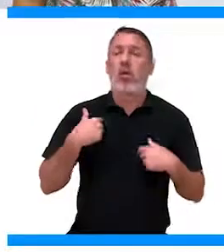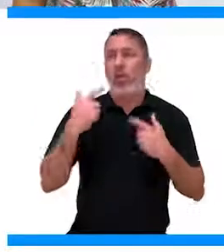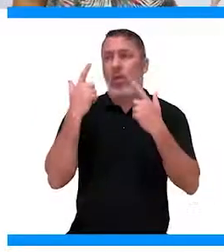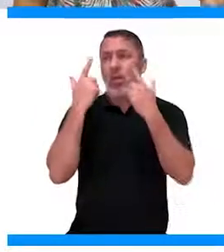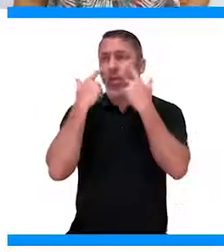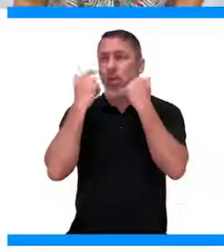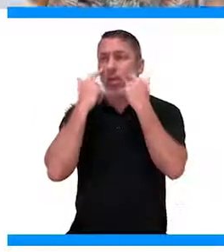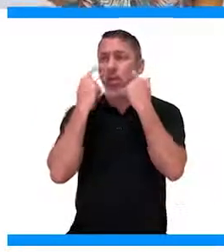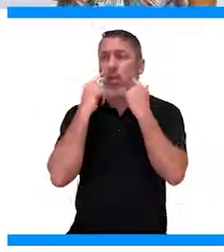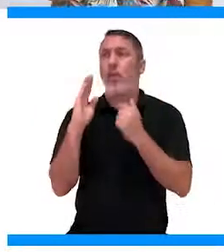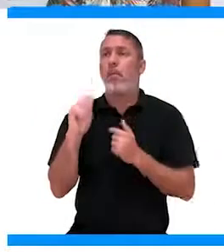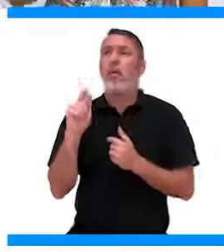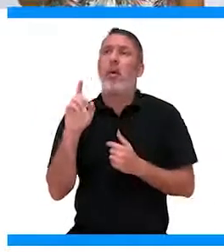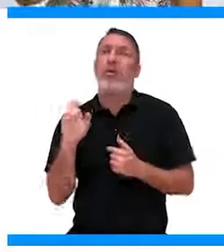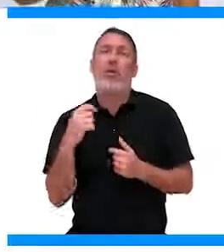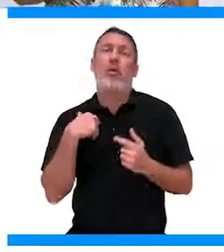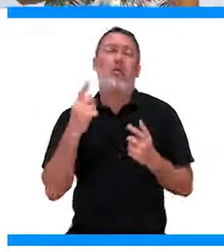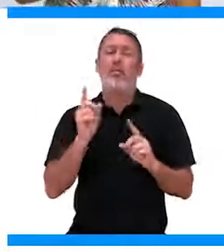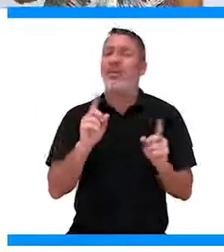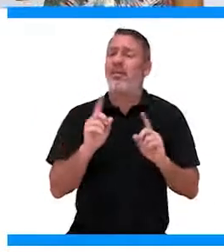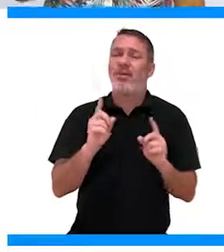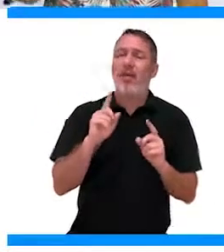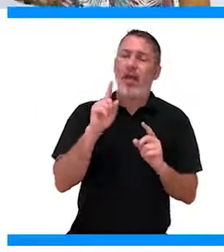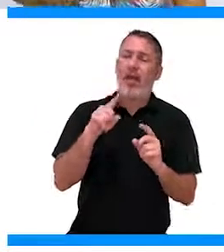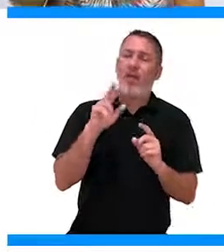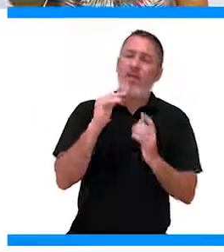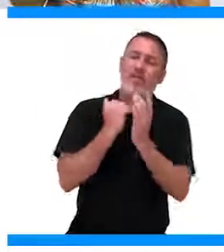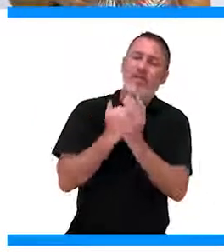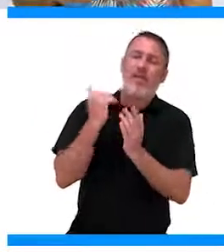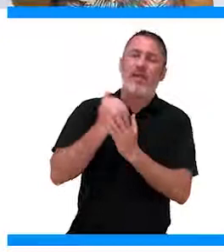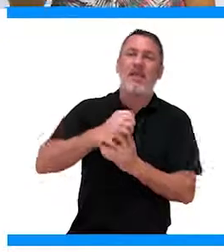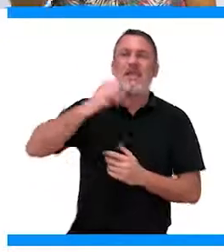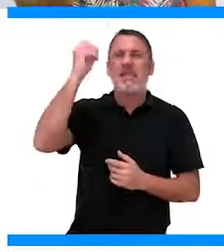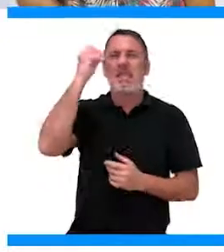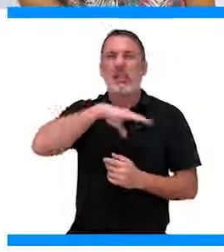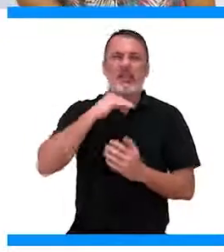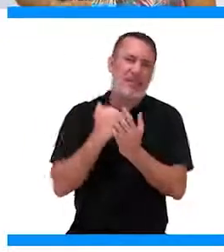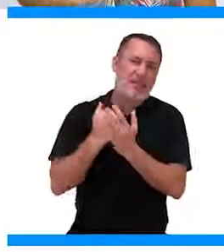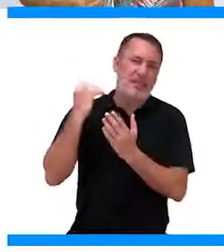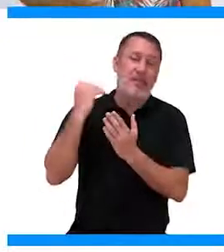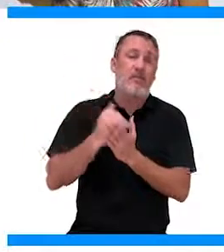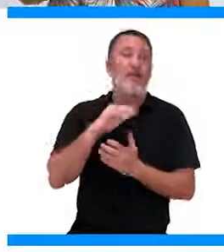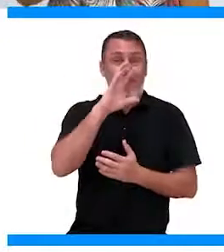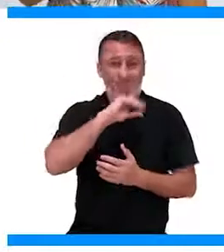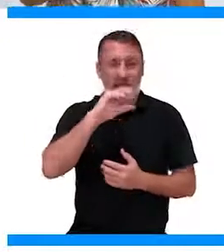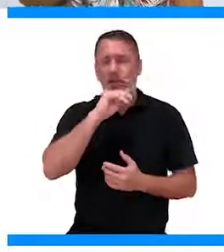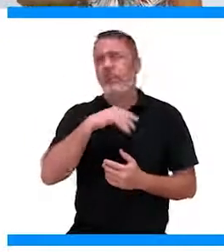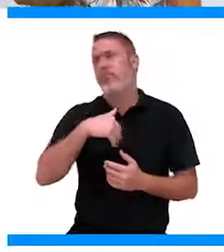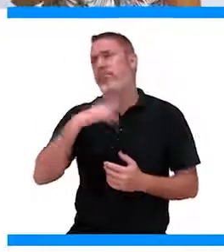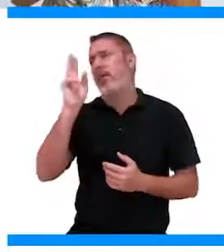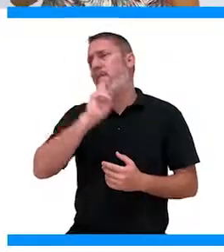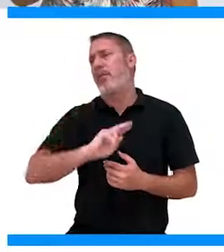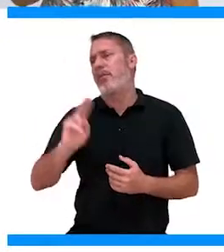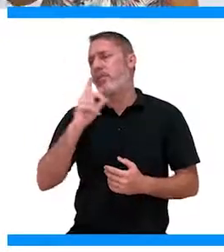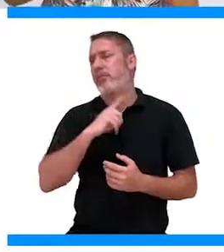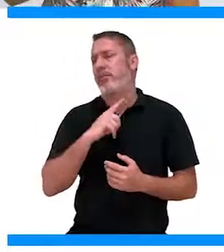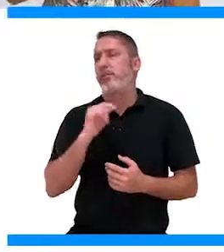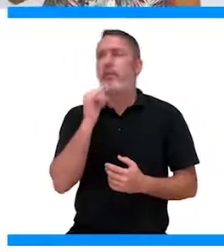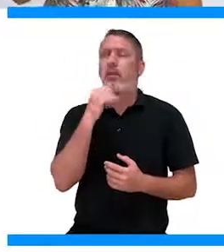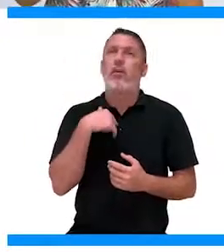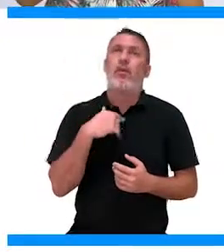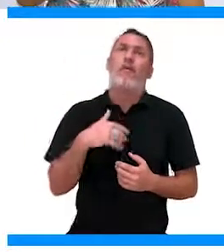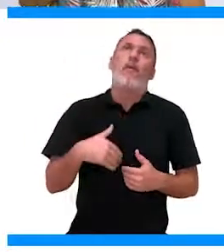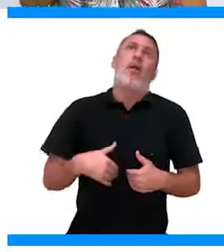chorei baldes. Claro que ela não está morrendo de inveja, né? A gente usa esse exagero. Na fala a gente usa muito isso,